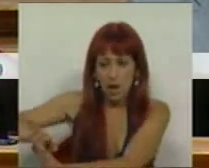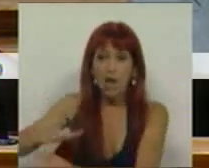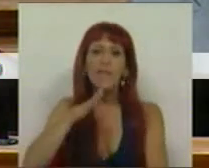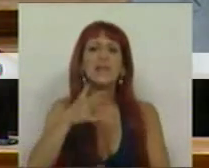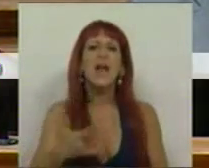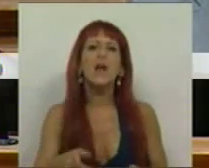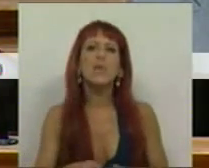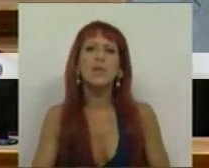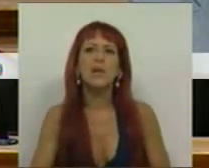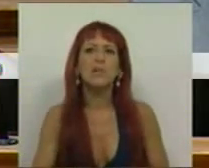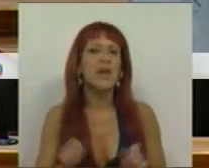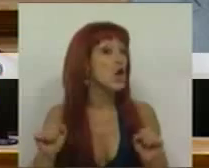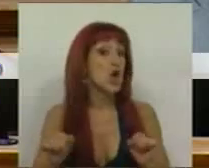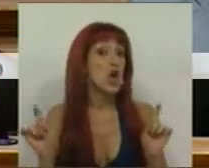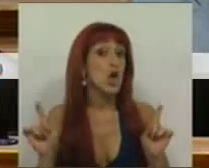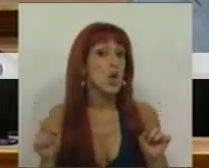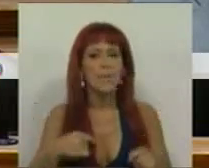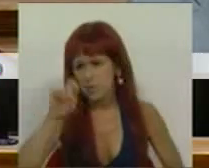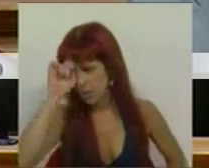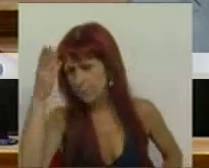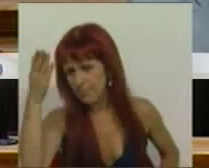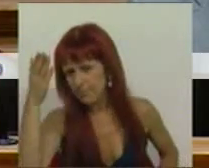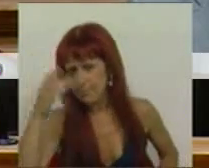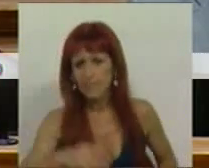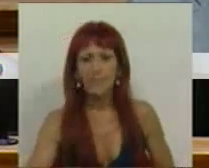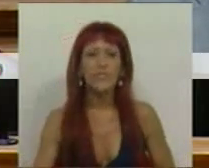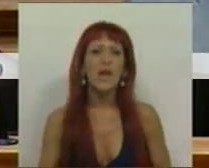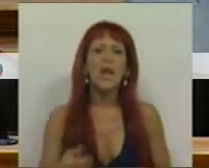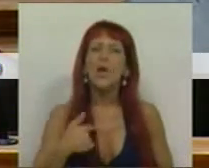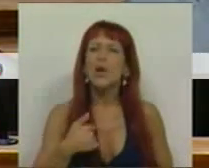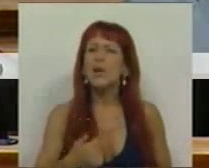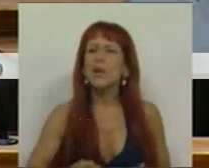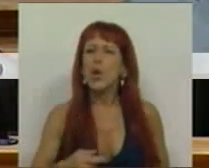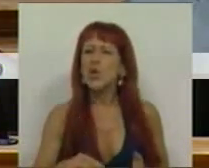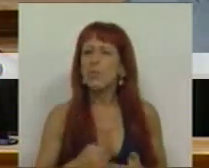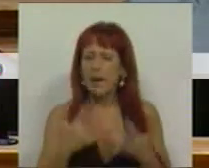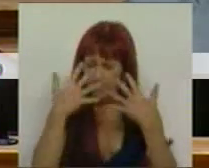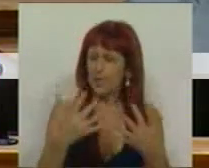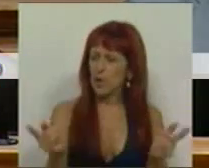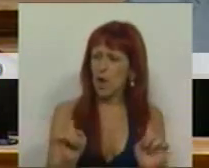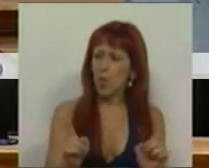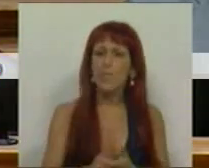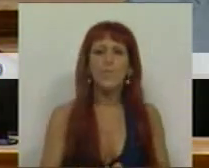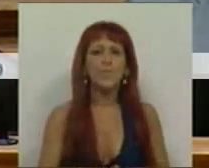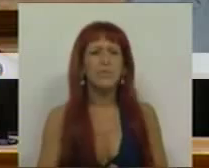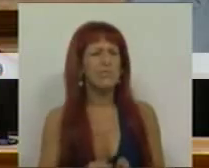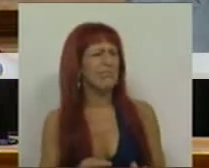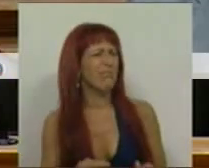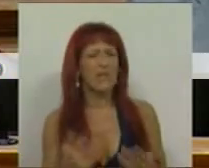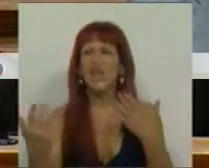diz agora, discordámos, mas respeitámos. O que não estávamos à espera era